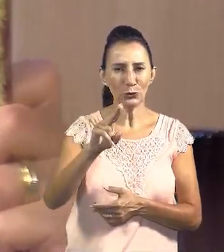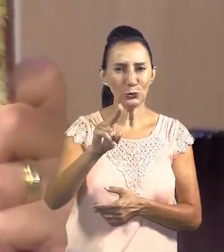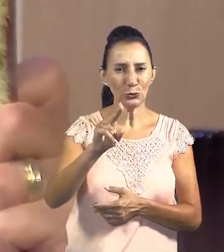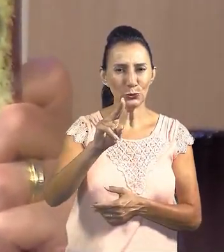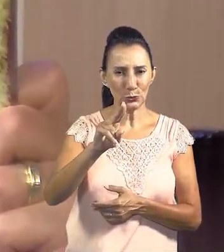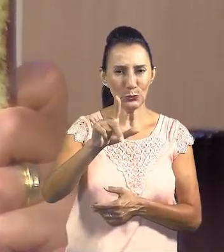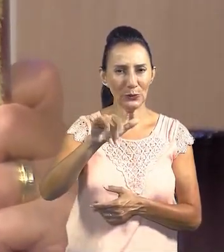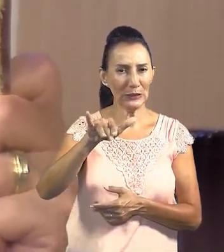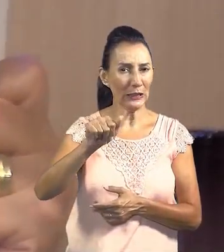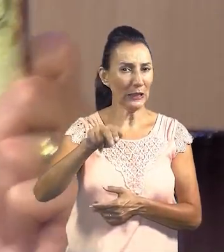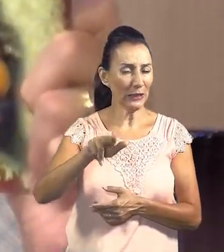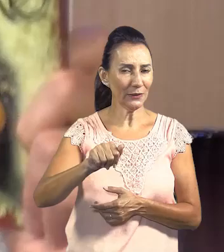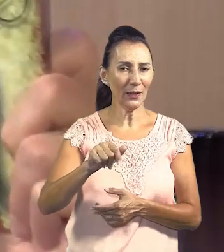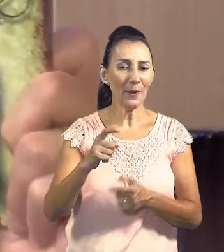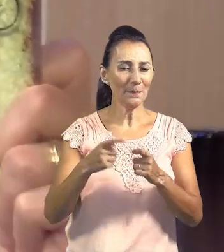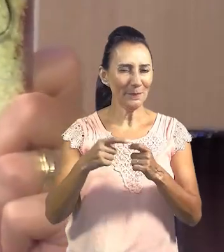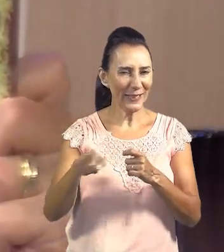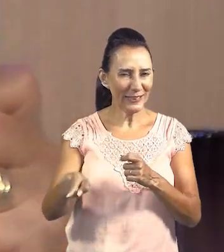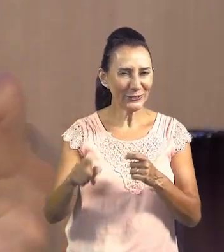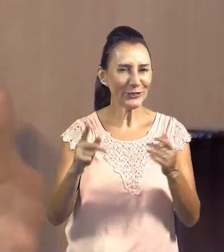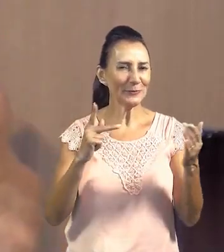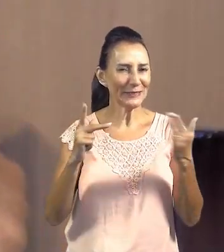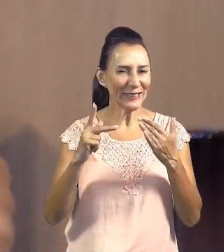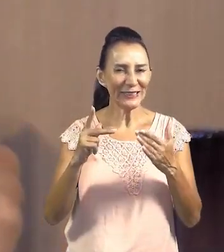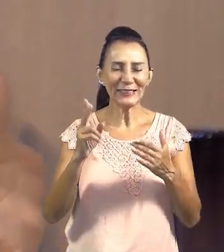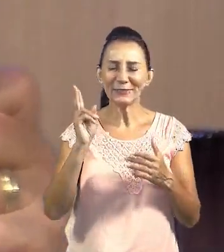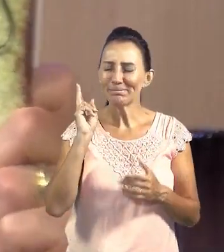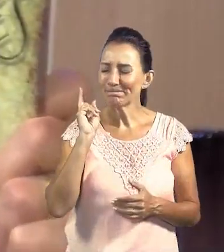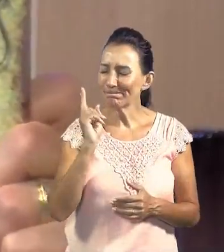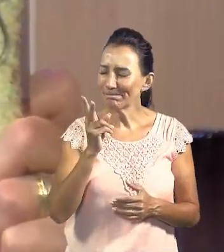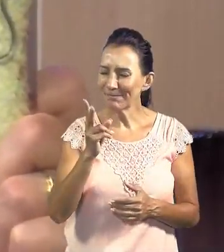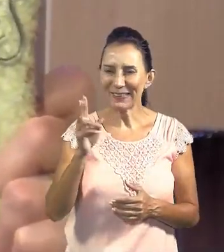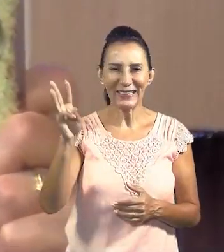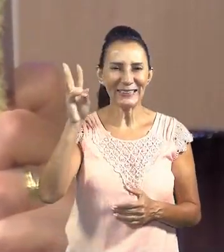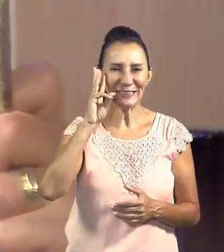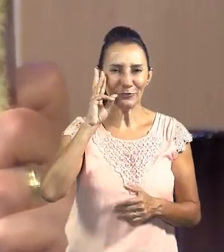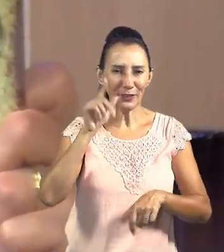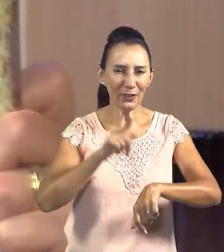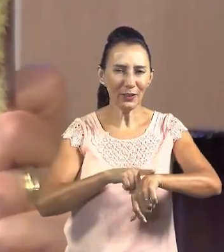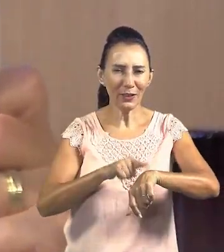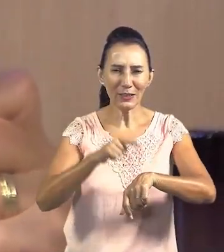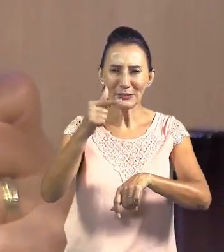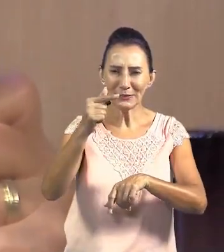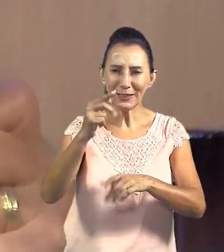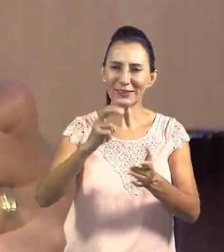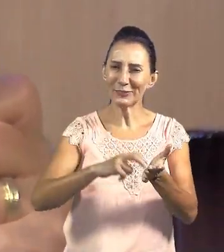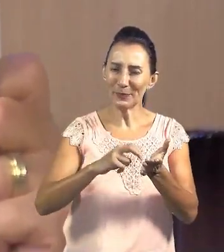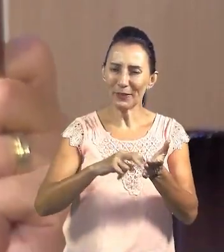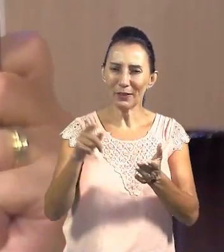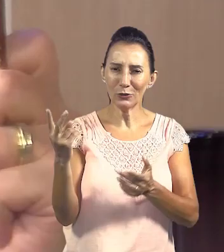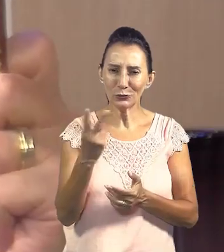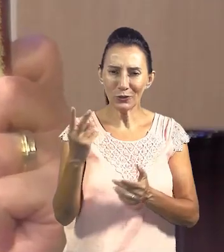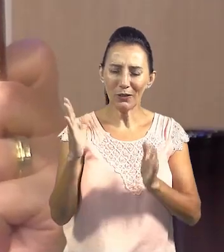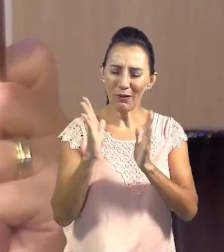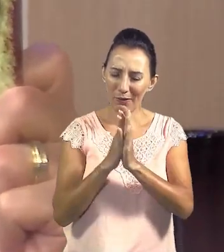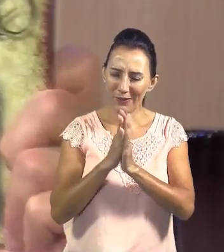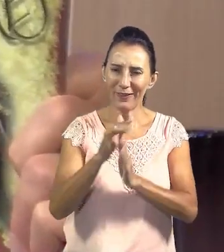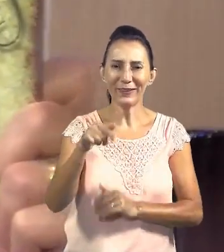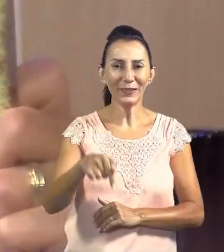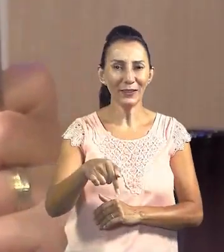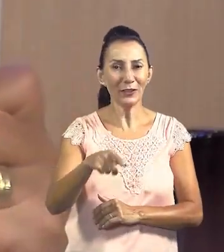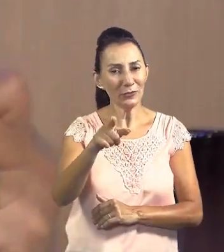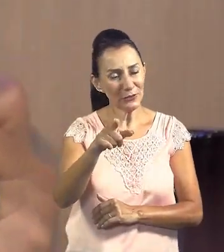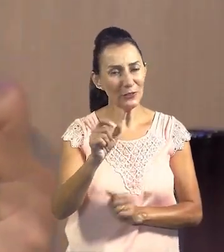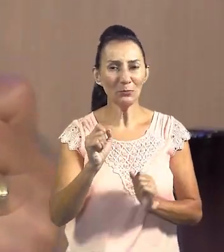uma médica psiquiatra, que todas as terças-feiras, às 7 horas da manhã, estão orando aqui na igreja.